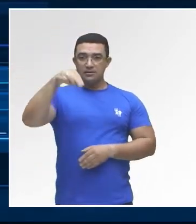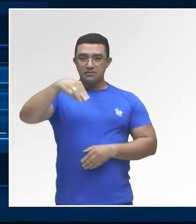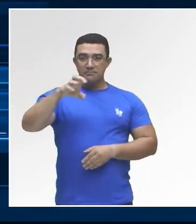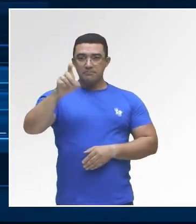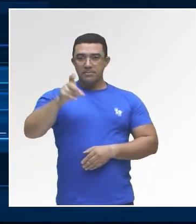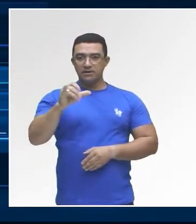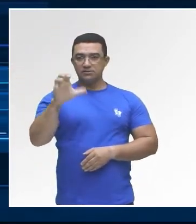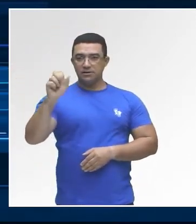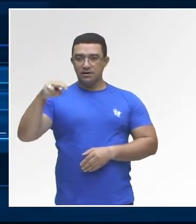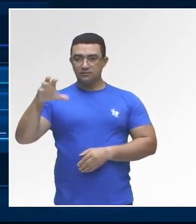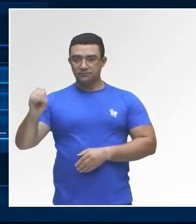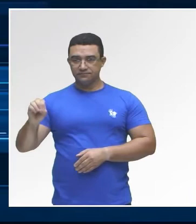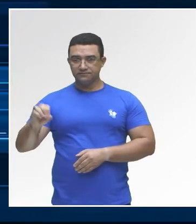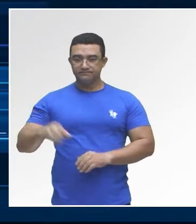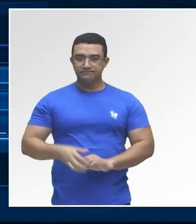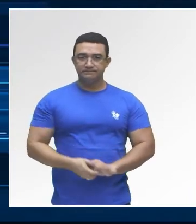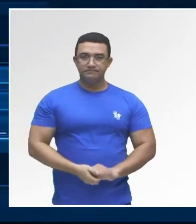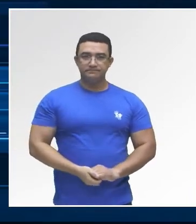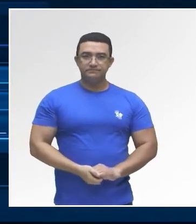Mexican.